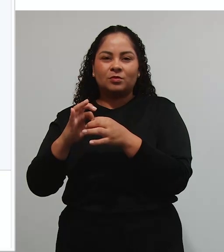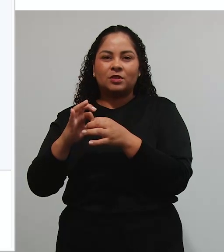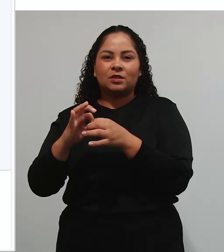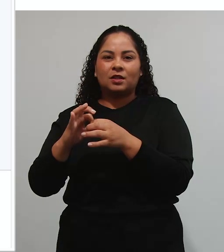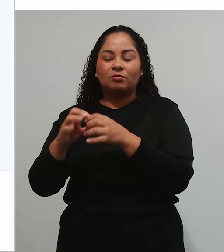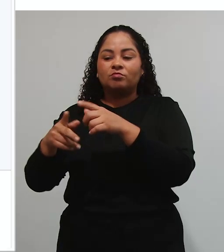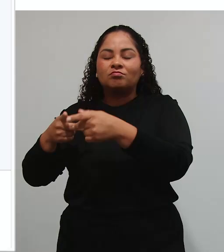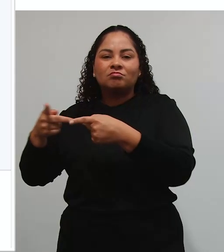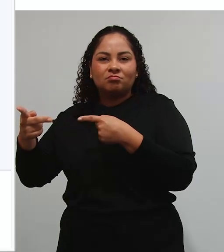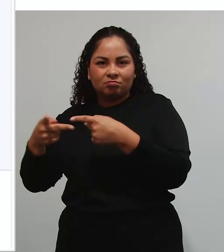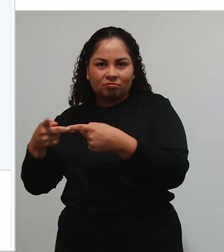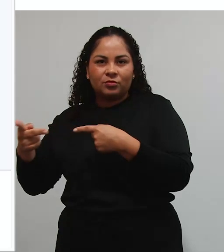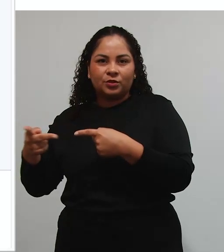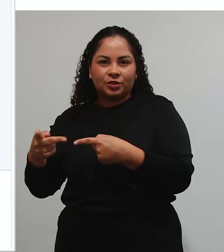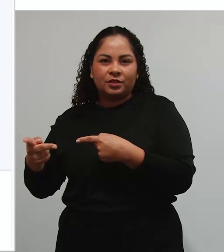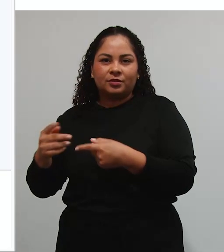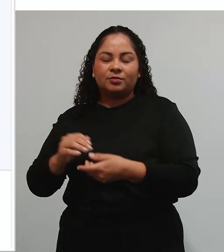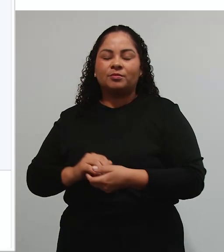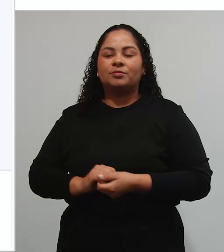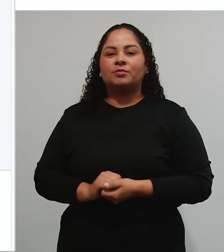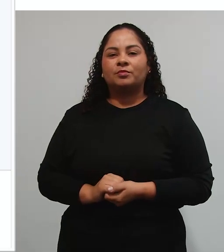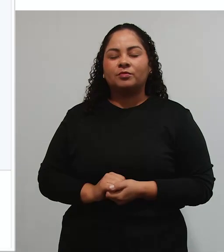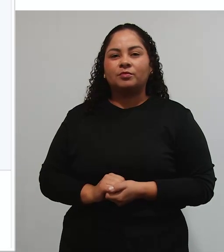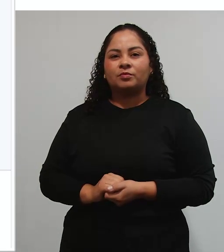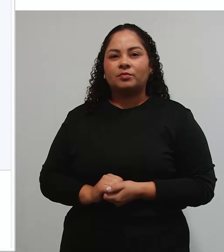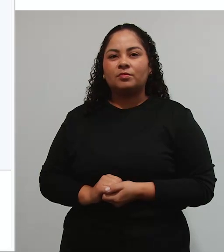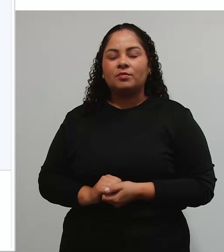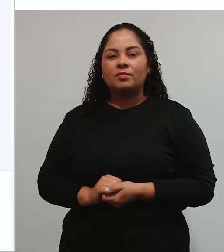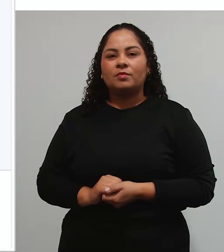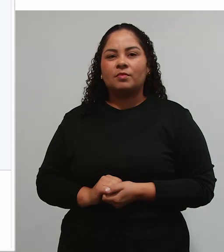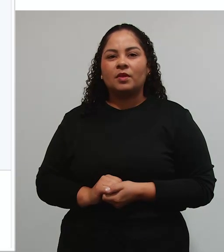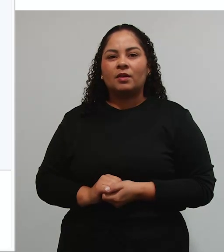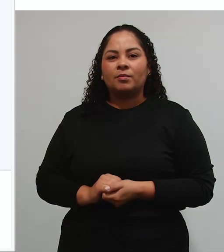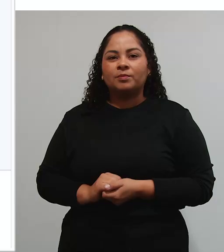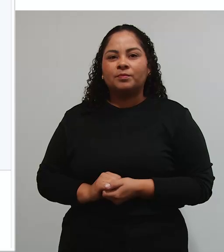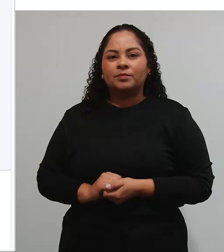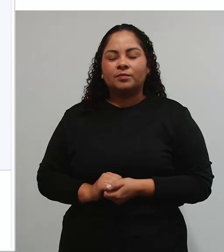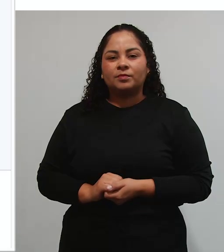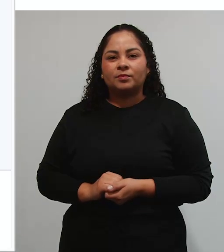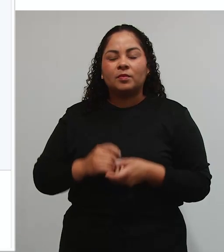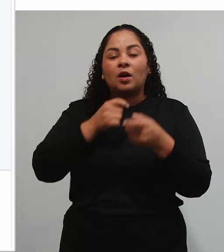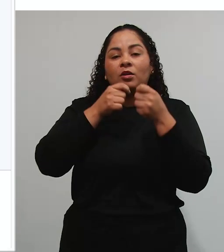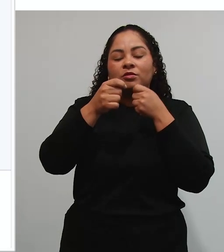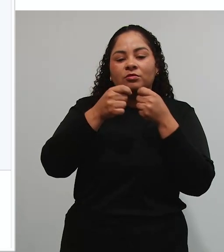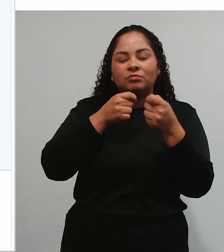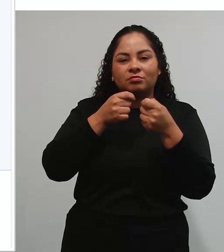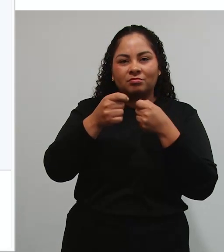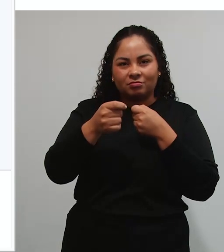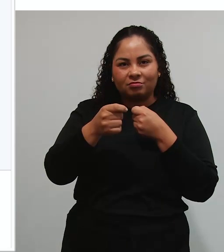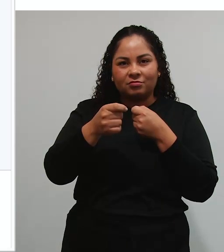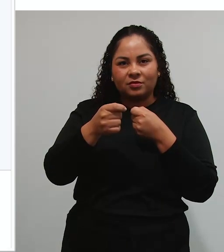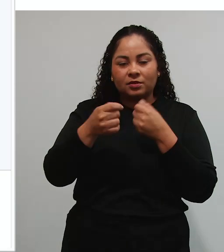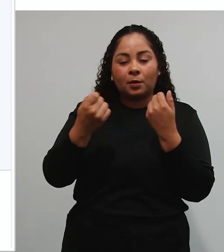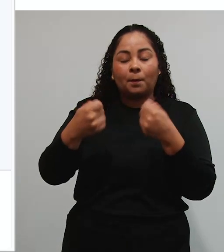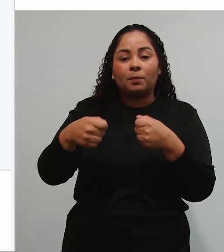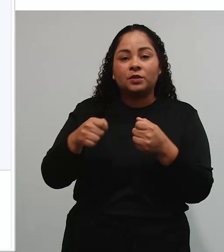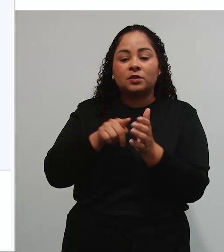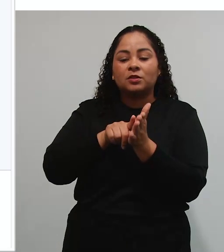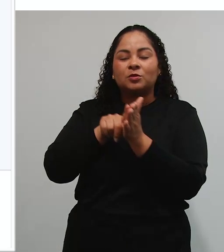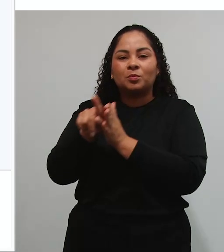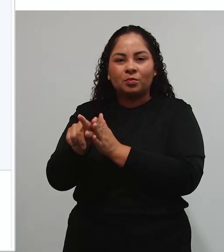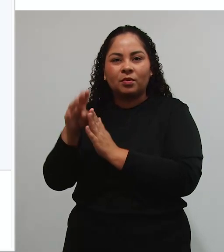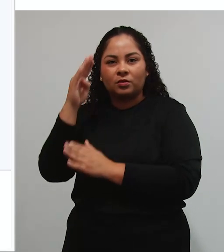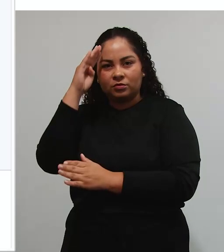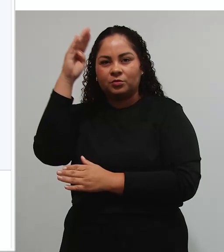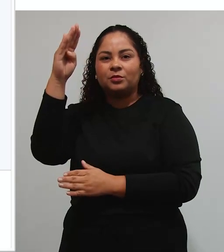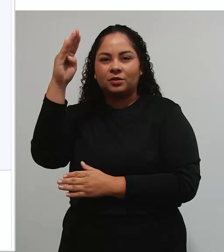lá no projeto. Mas, de modo geral, as entrevistas precisam ter perguntas principais que vão estruturar a conversa. E em